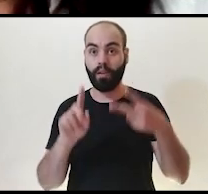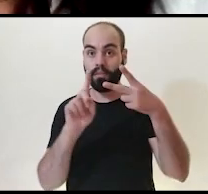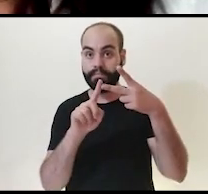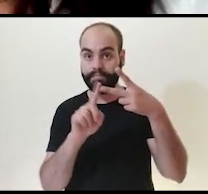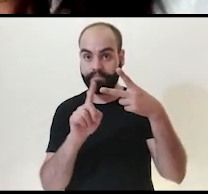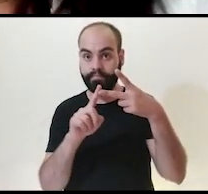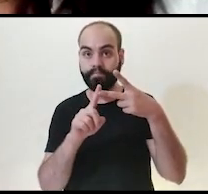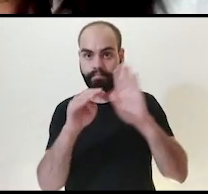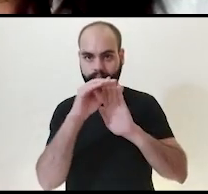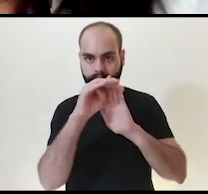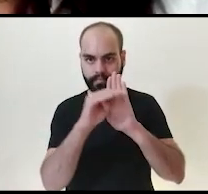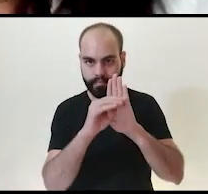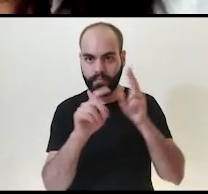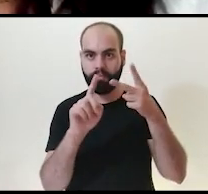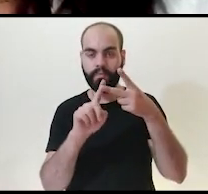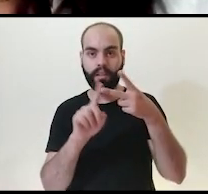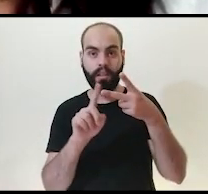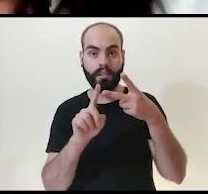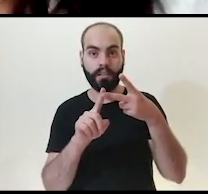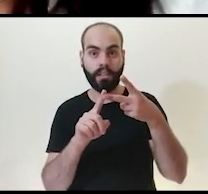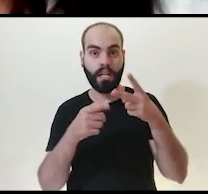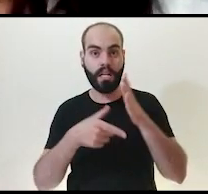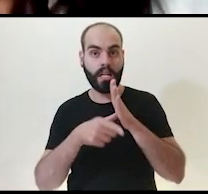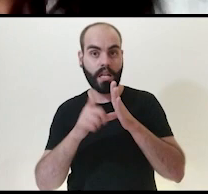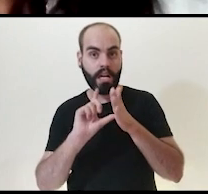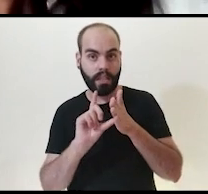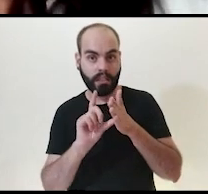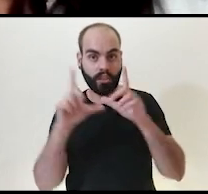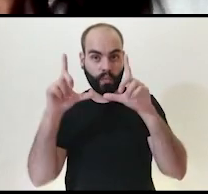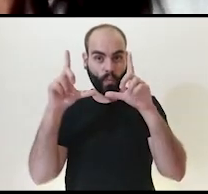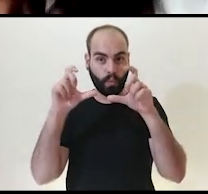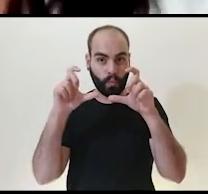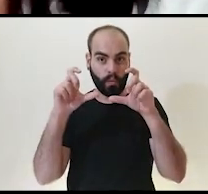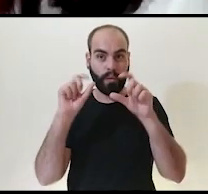é, antes de fazer a foto, limpar a lente da câmera do celular.